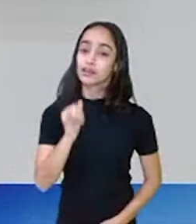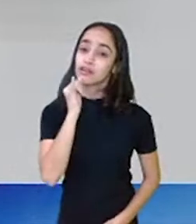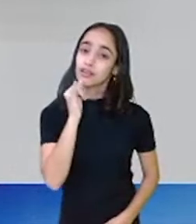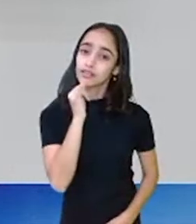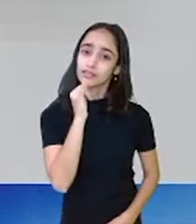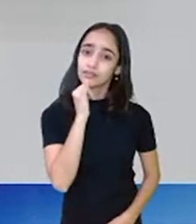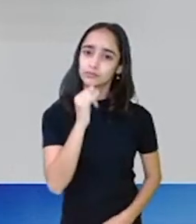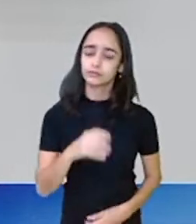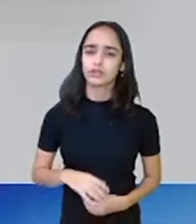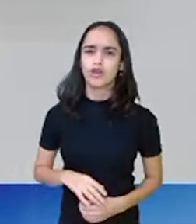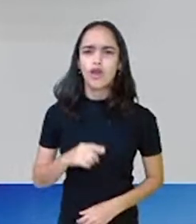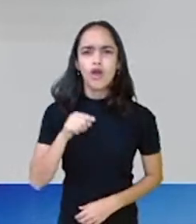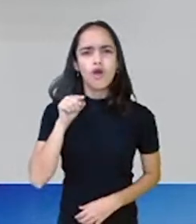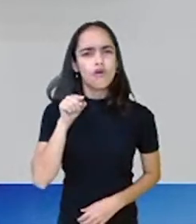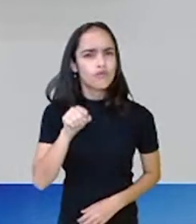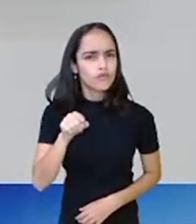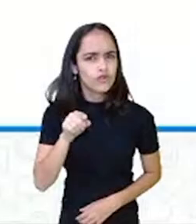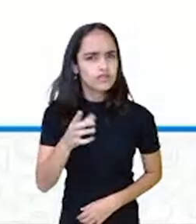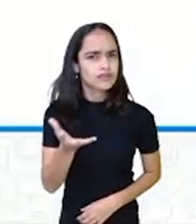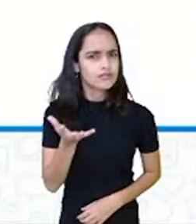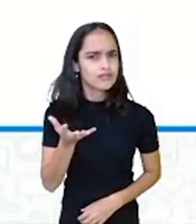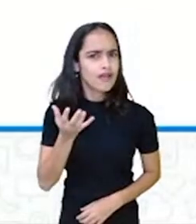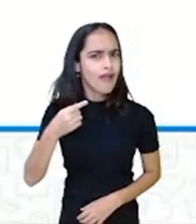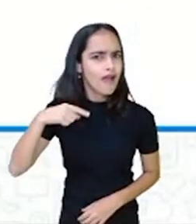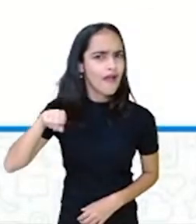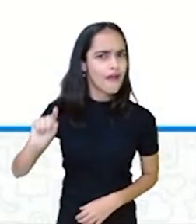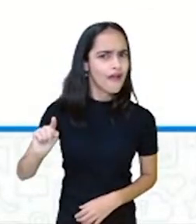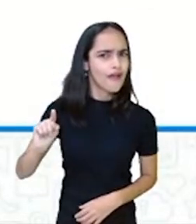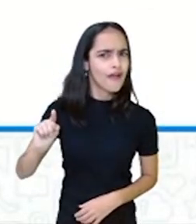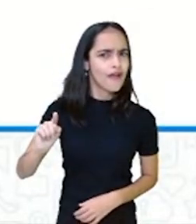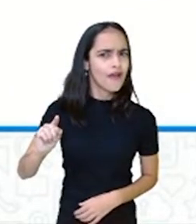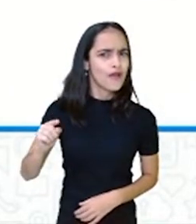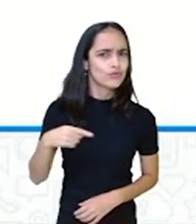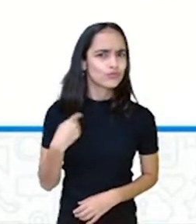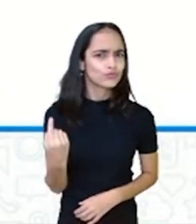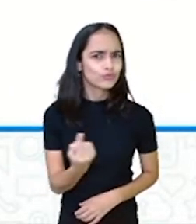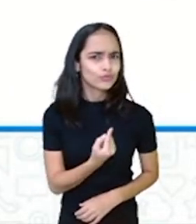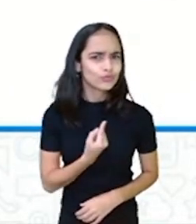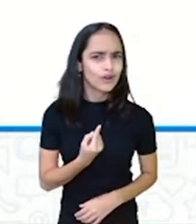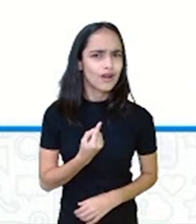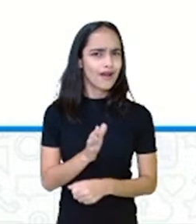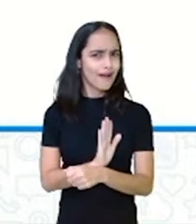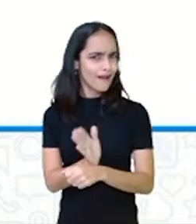exemplo. Você quer ir conosco ao cinema?